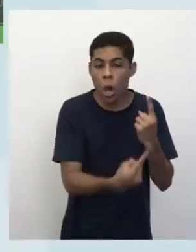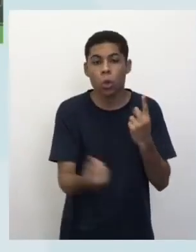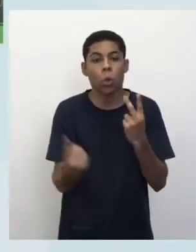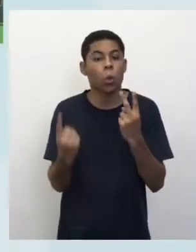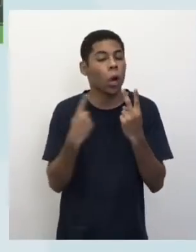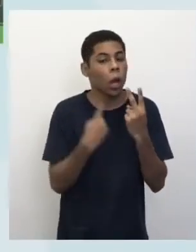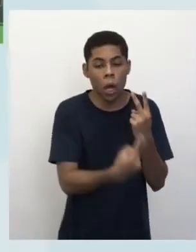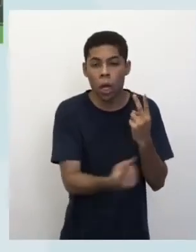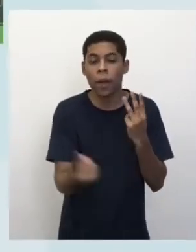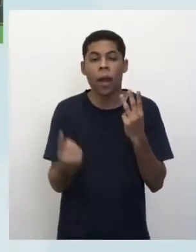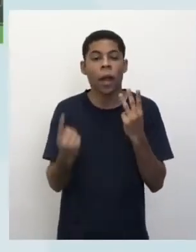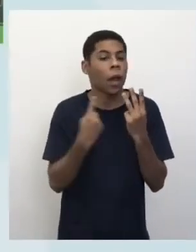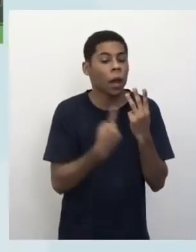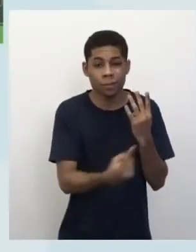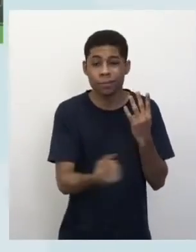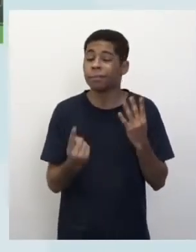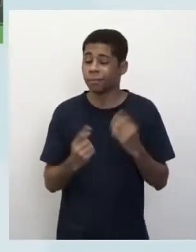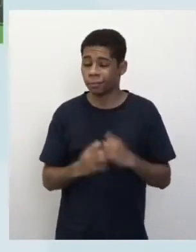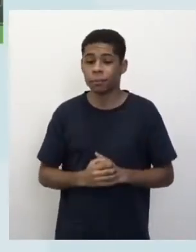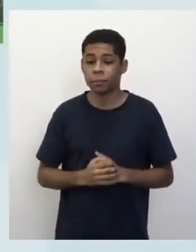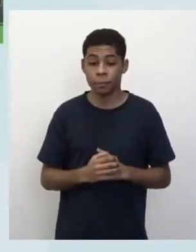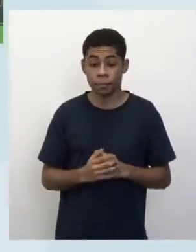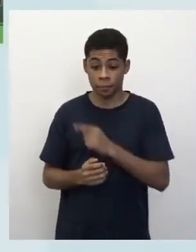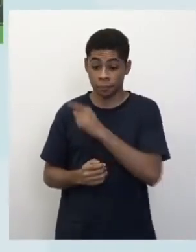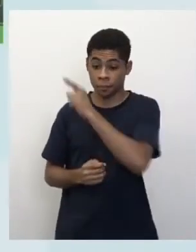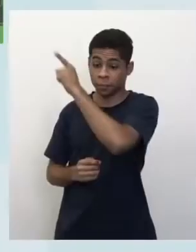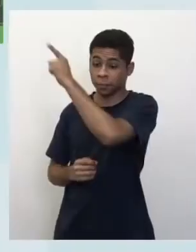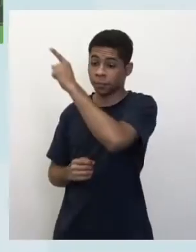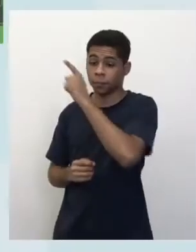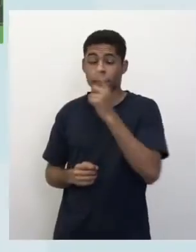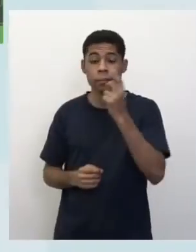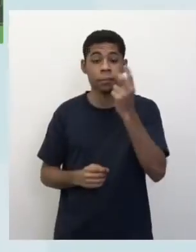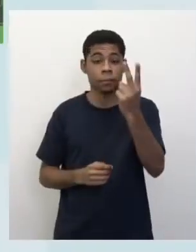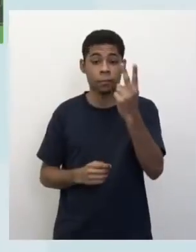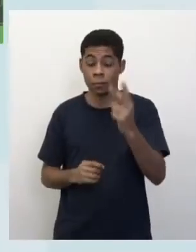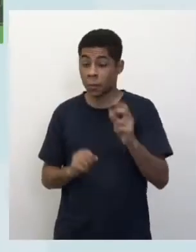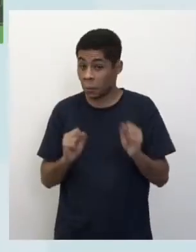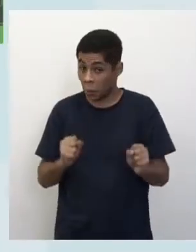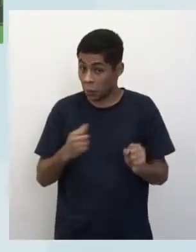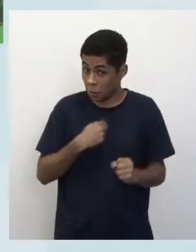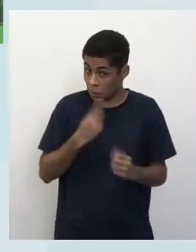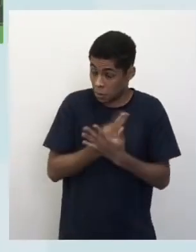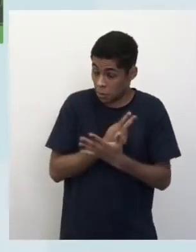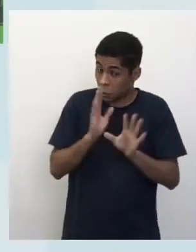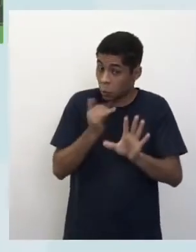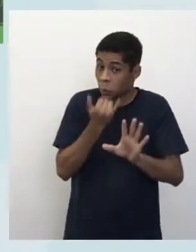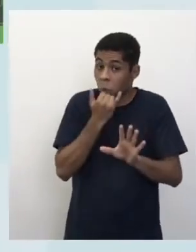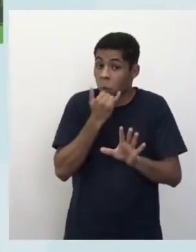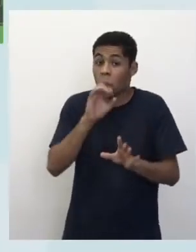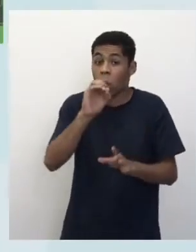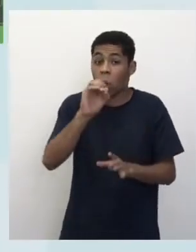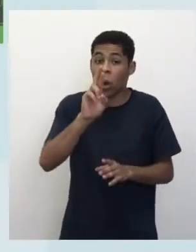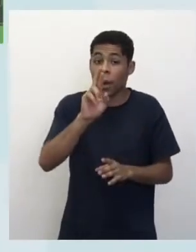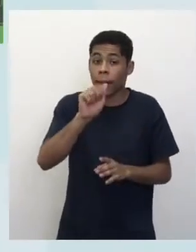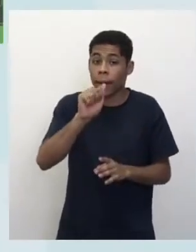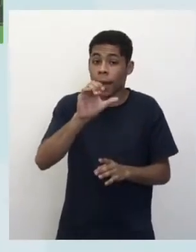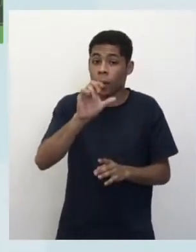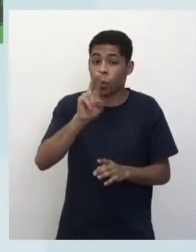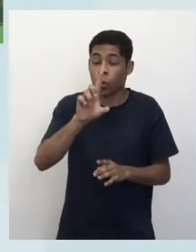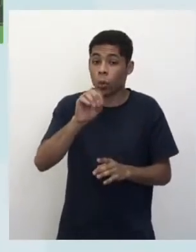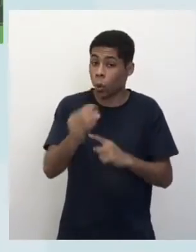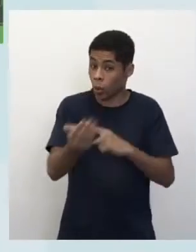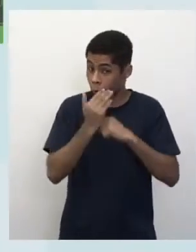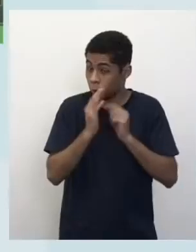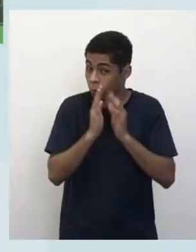Né? No segundo... Aí, se eu tiver falado alguma coisa errada no segundo, o oráculo vai me corrigir. No segundo, a